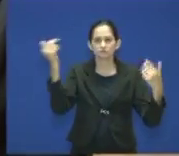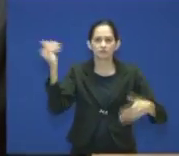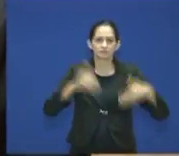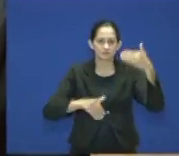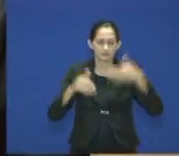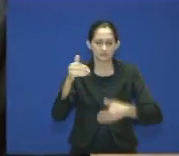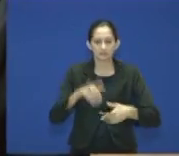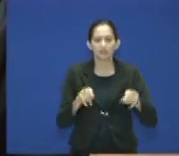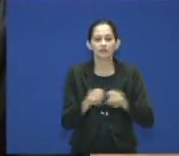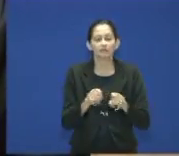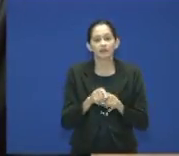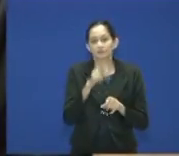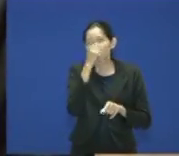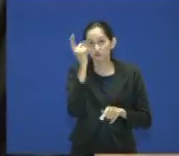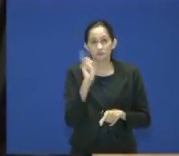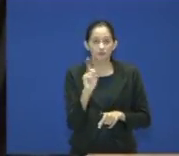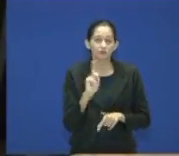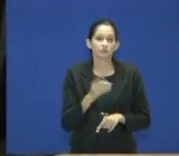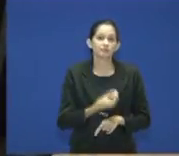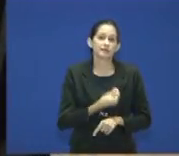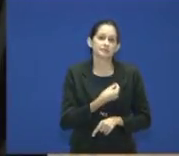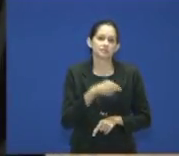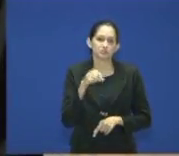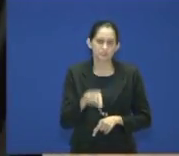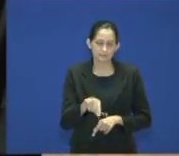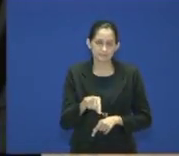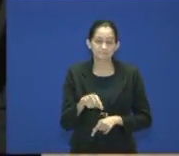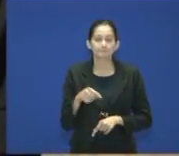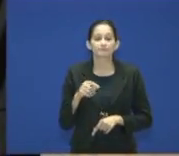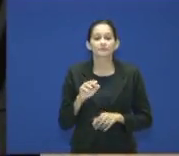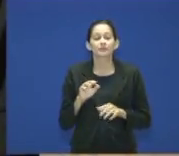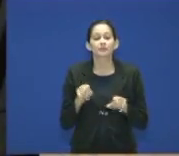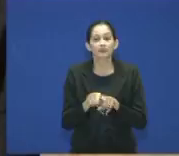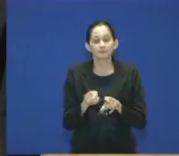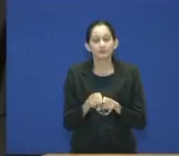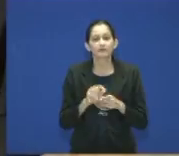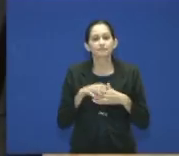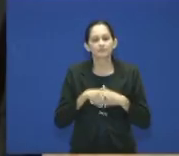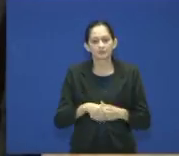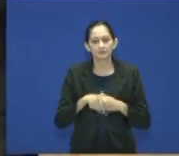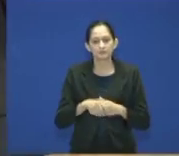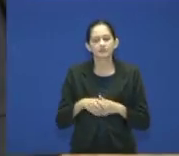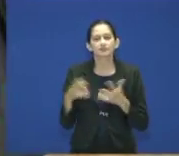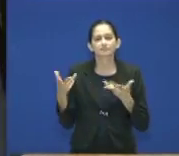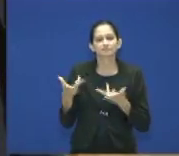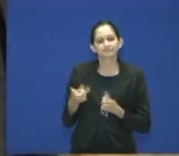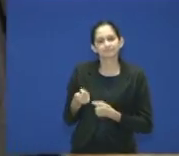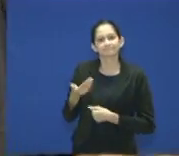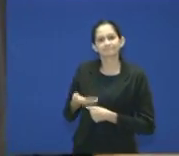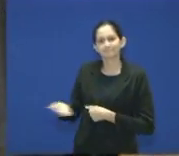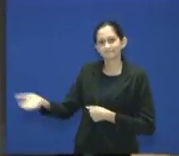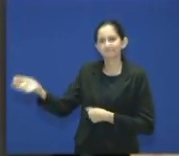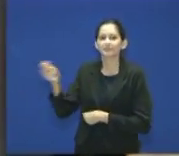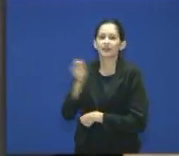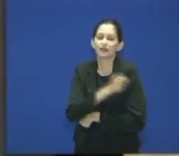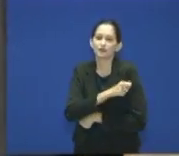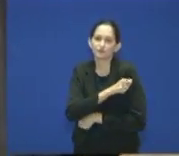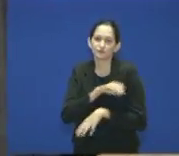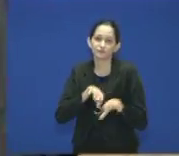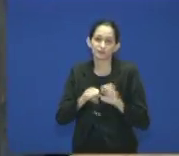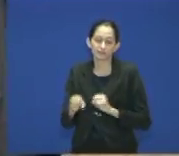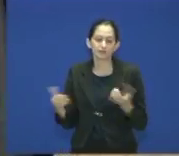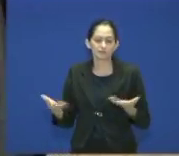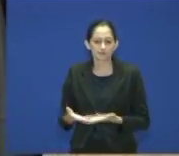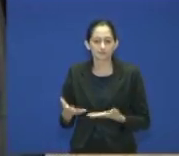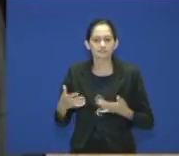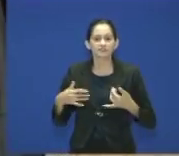e aqueles ausentes. E, finalmente, parabenizo nossos queridos formandos. É com muita satisfação